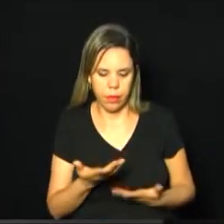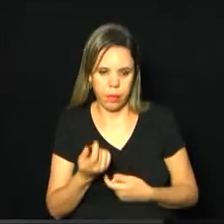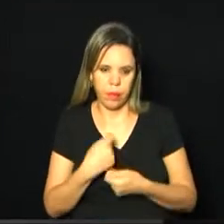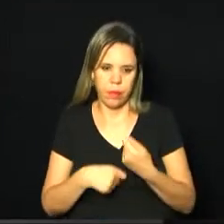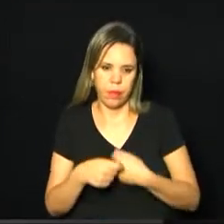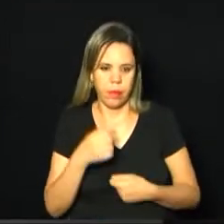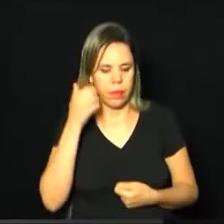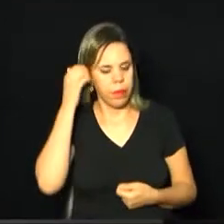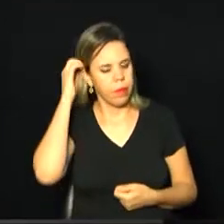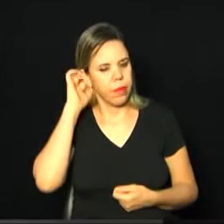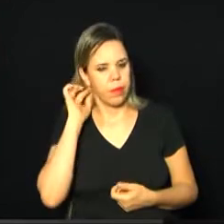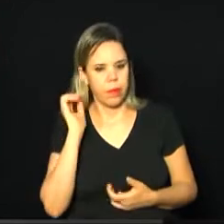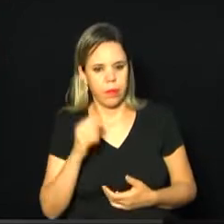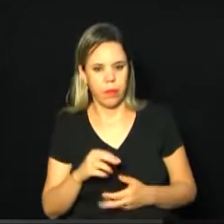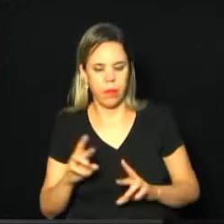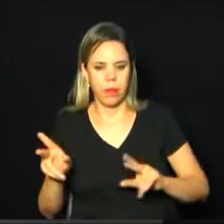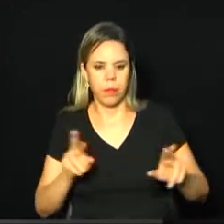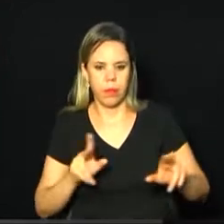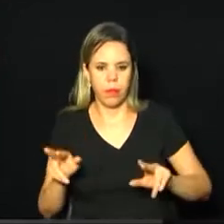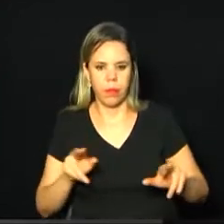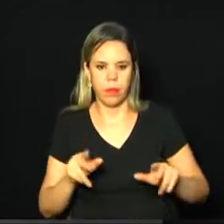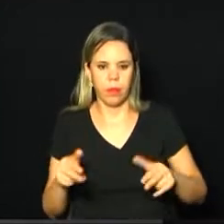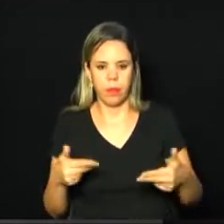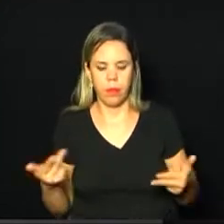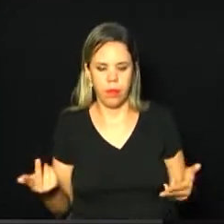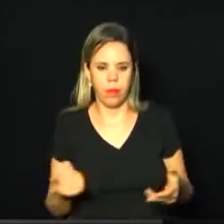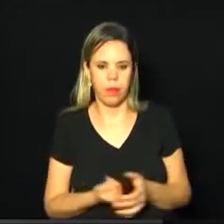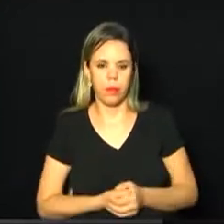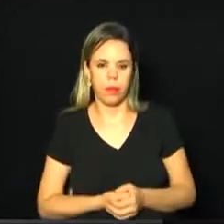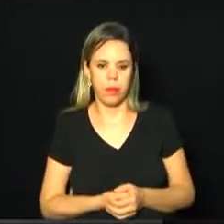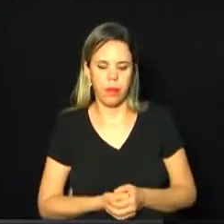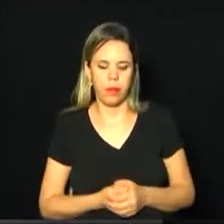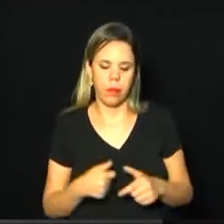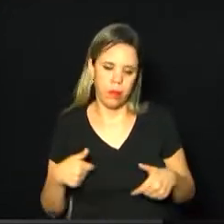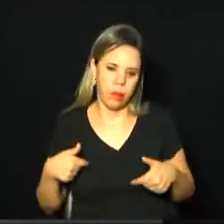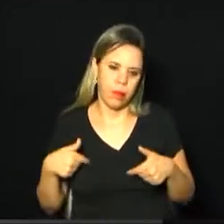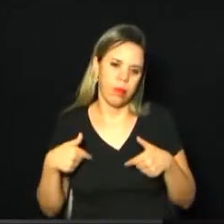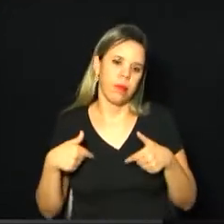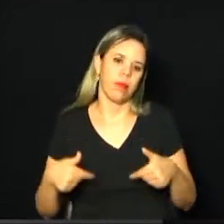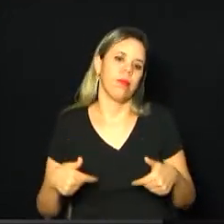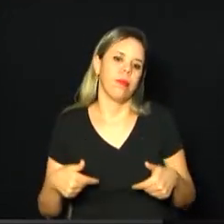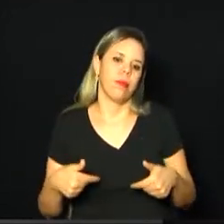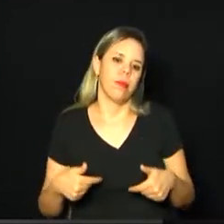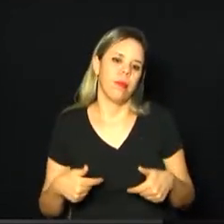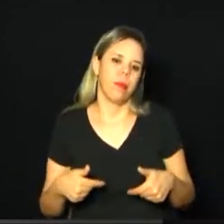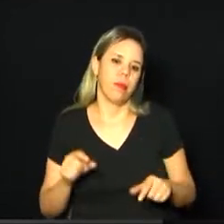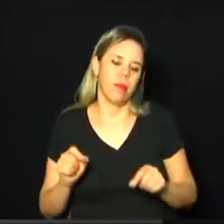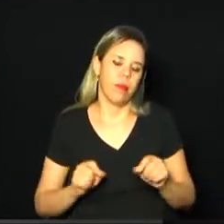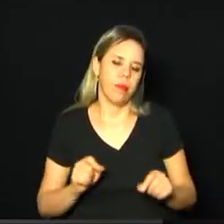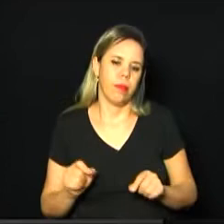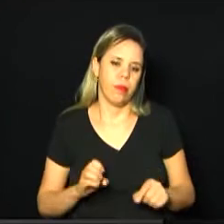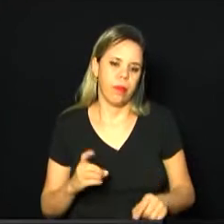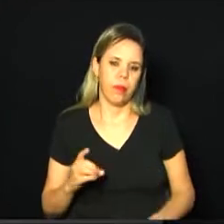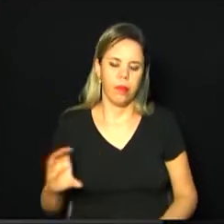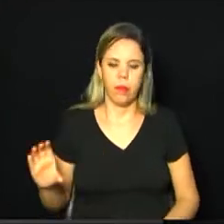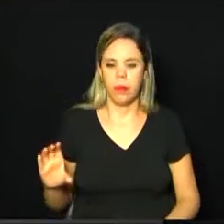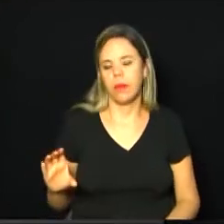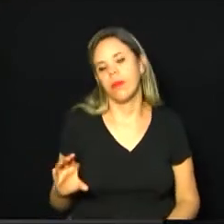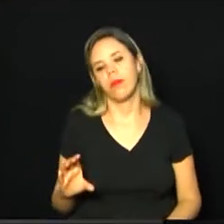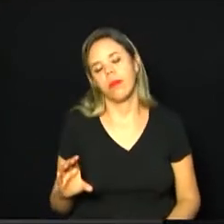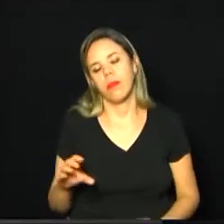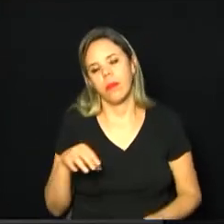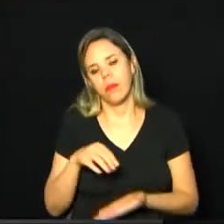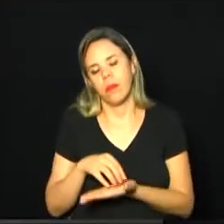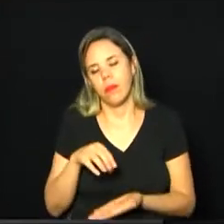administrativo diferenciar a as atuações do que seria indec como